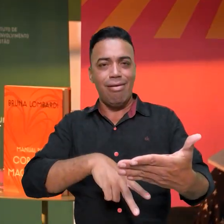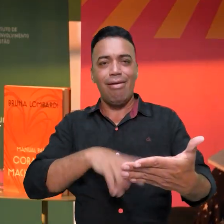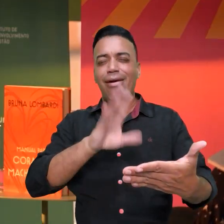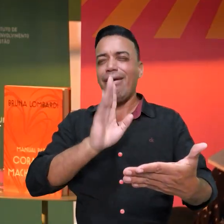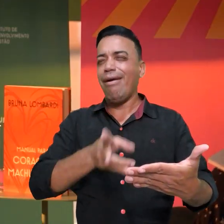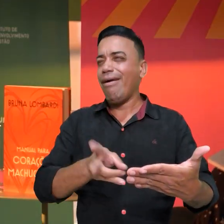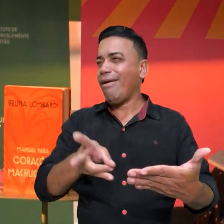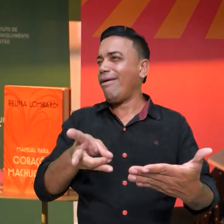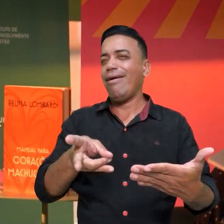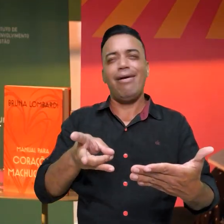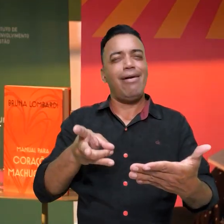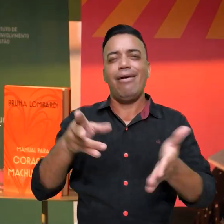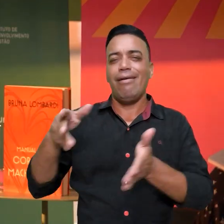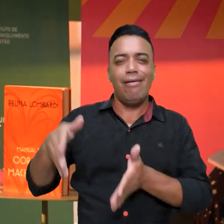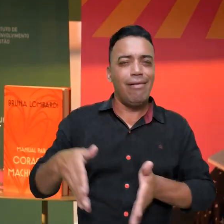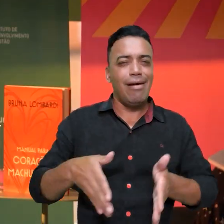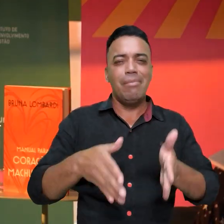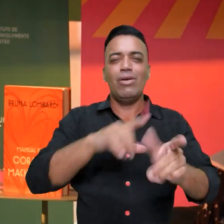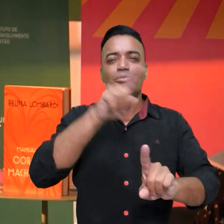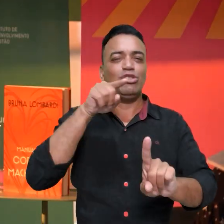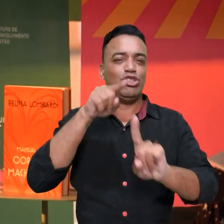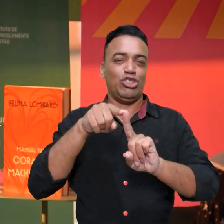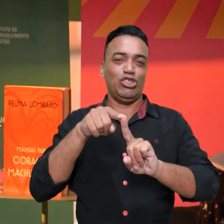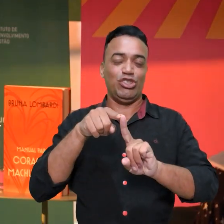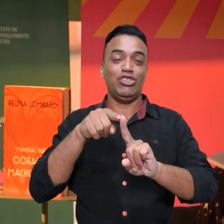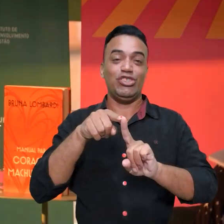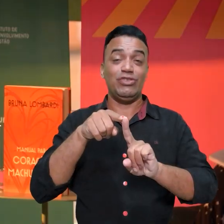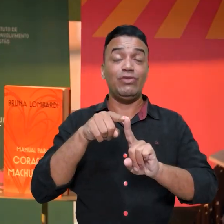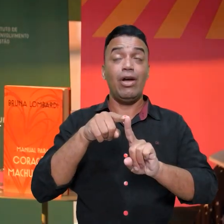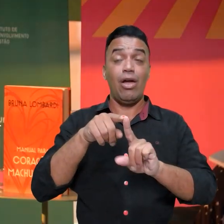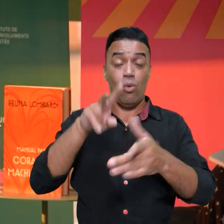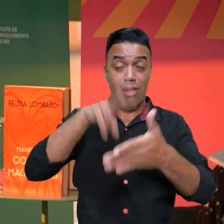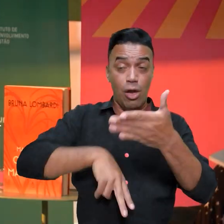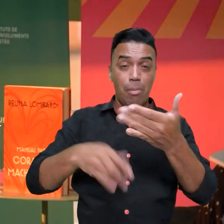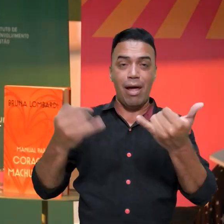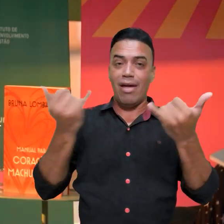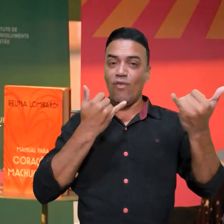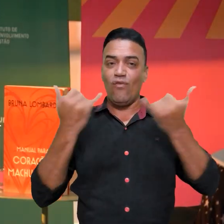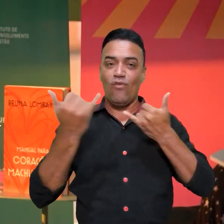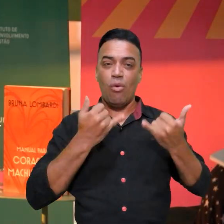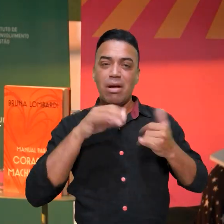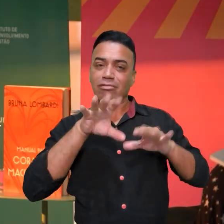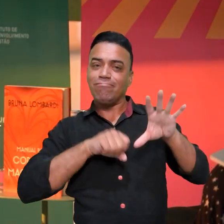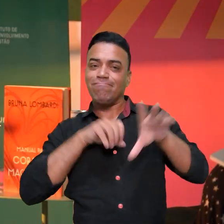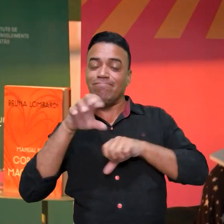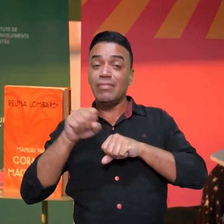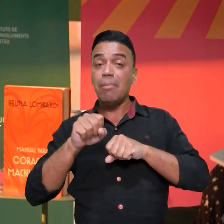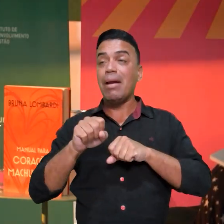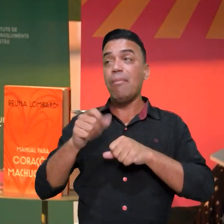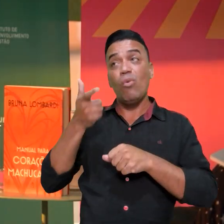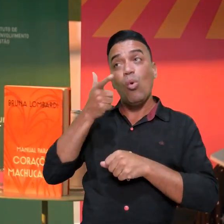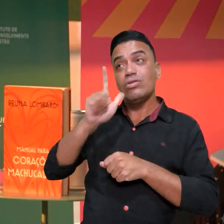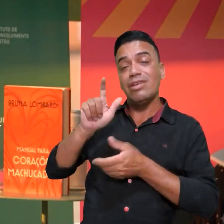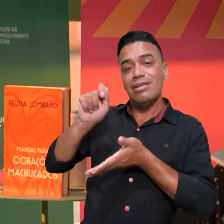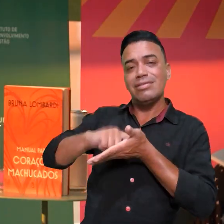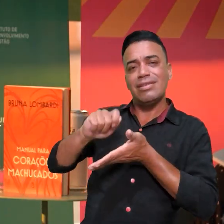todo um meio, não um fim. Eu leio para me informar, eu leio para poder escrever sobre alguma coisa,